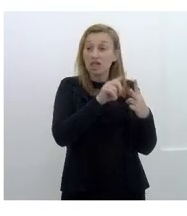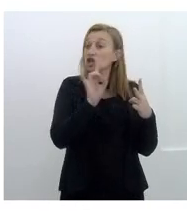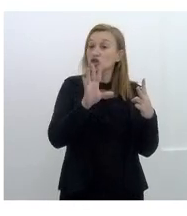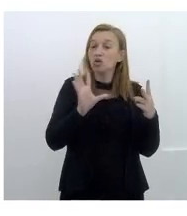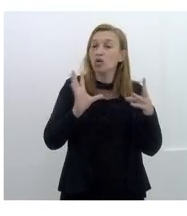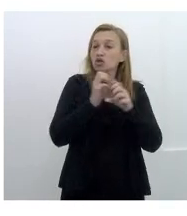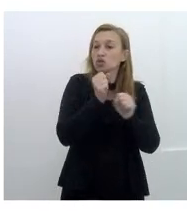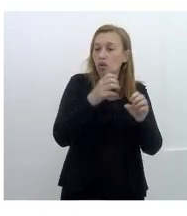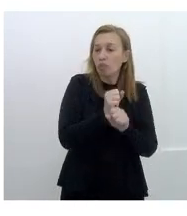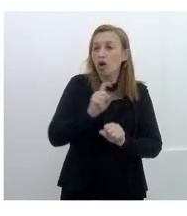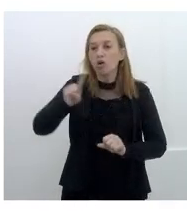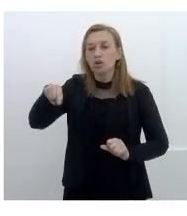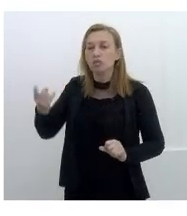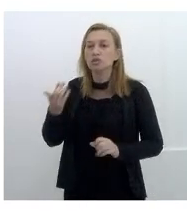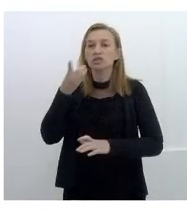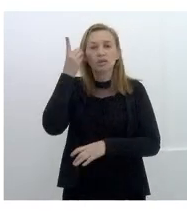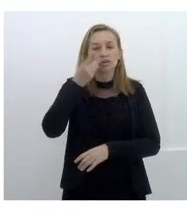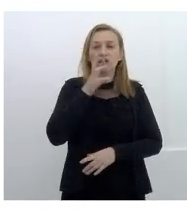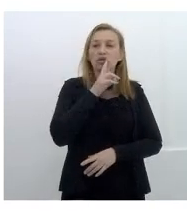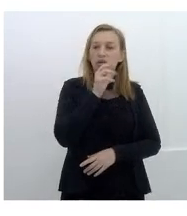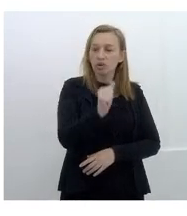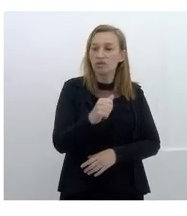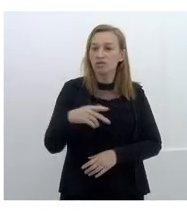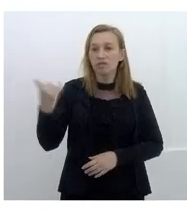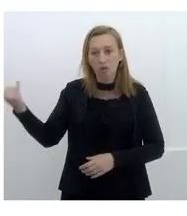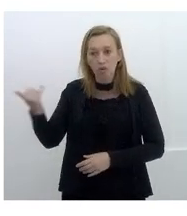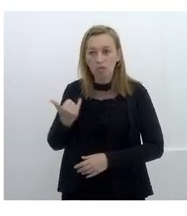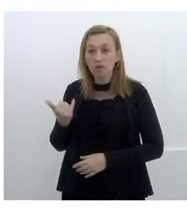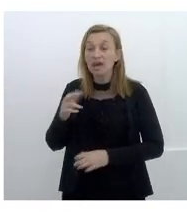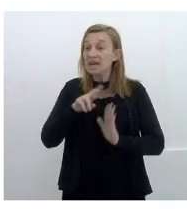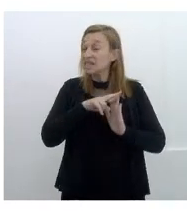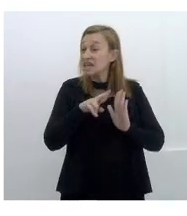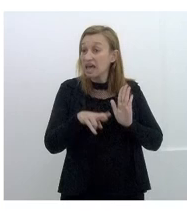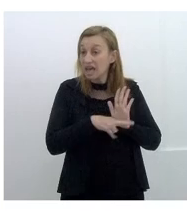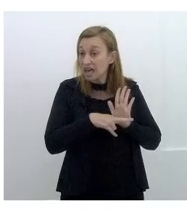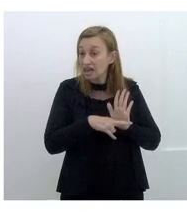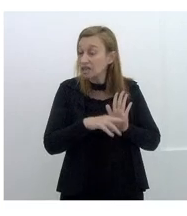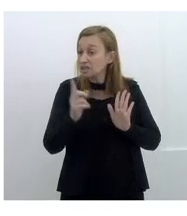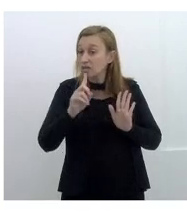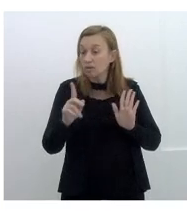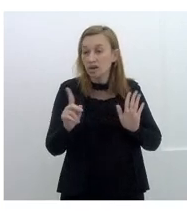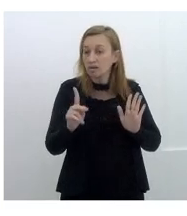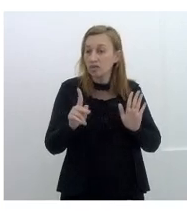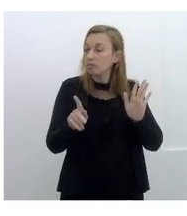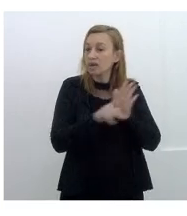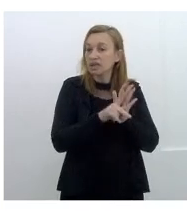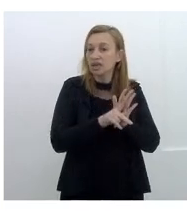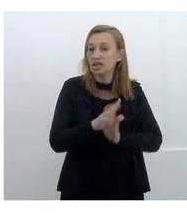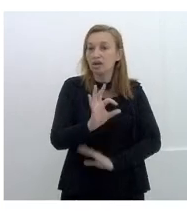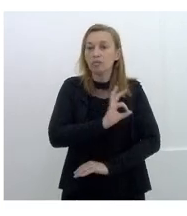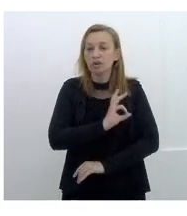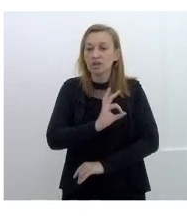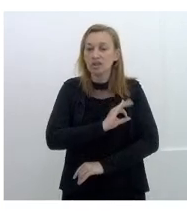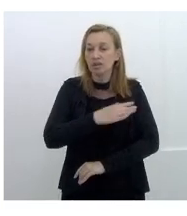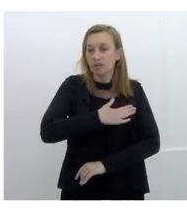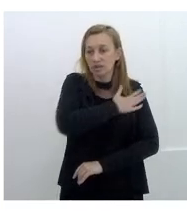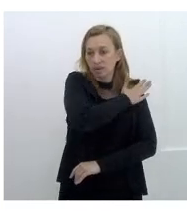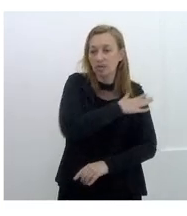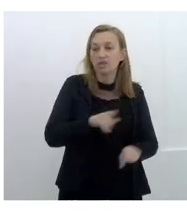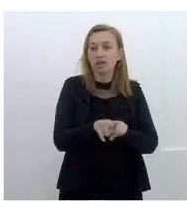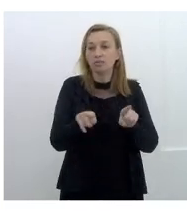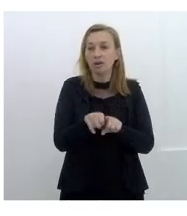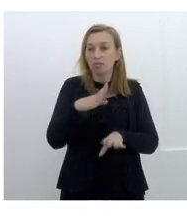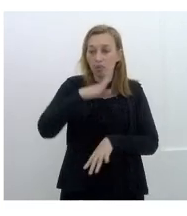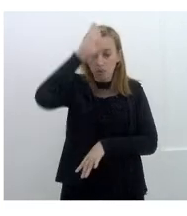deputado Rodrigo Amorim comentou aqui comigo essa regra não é para policiais militares e policiais bombeiros